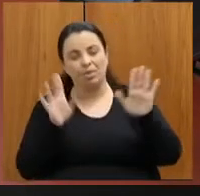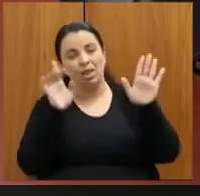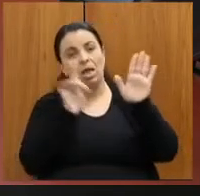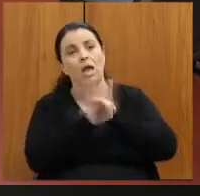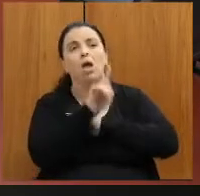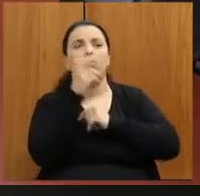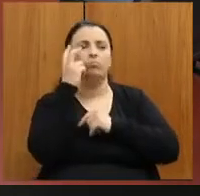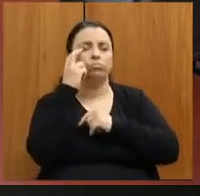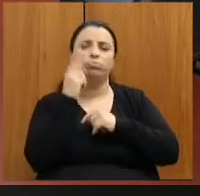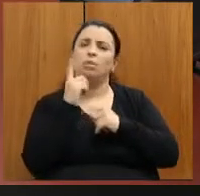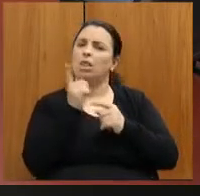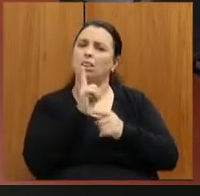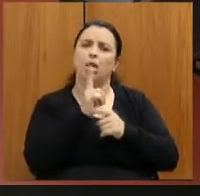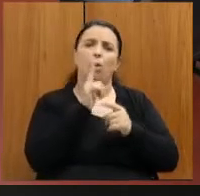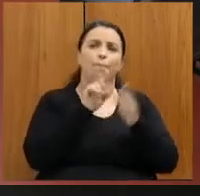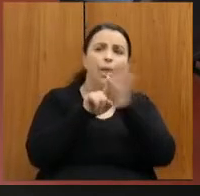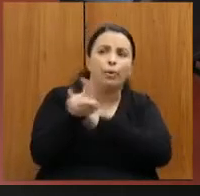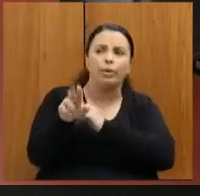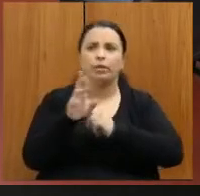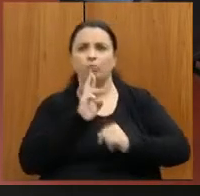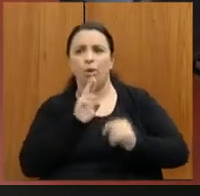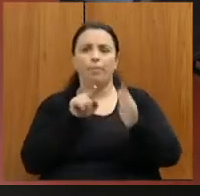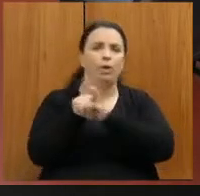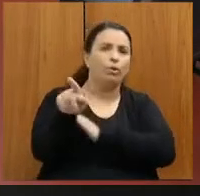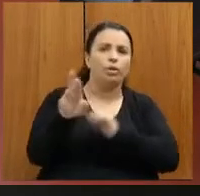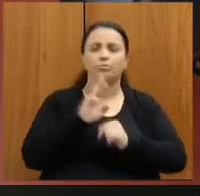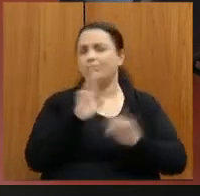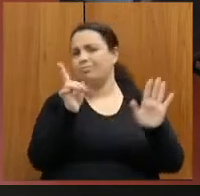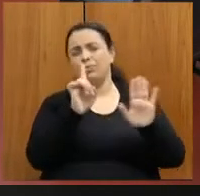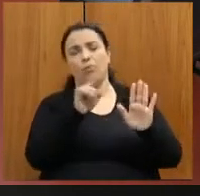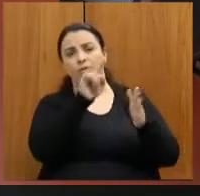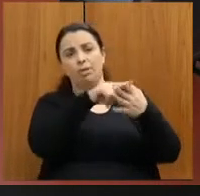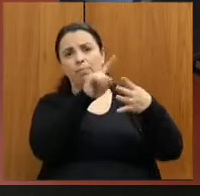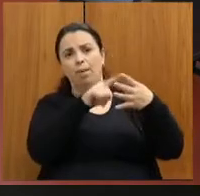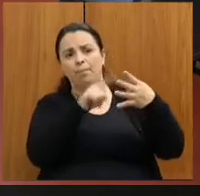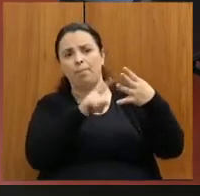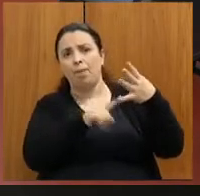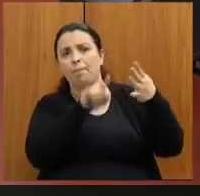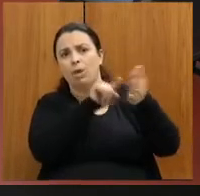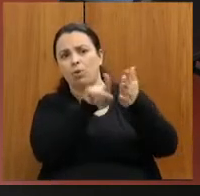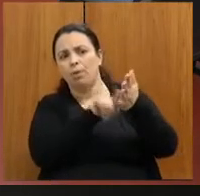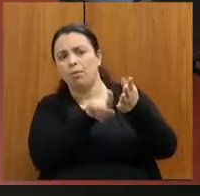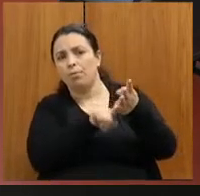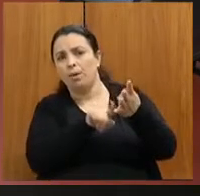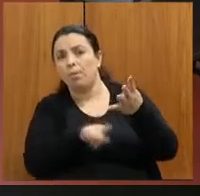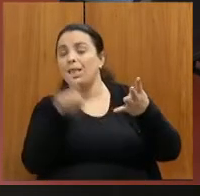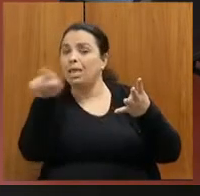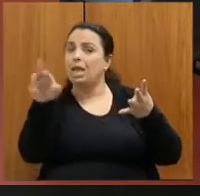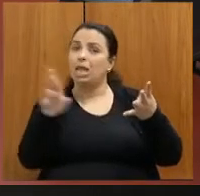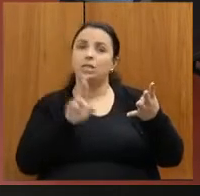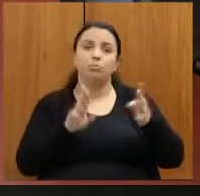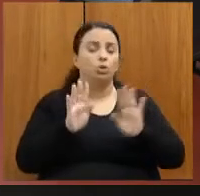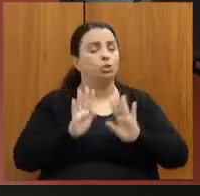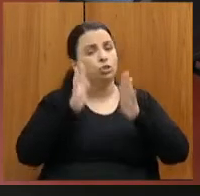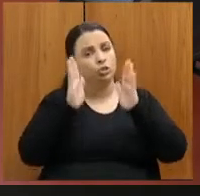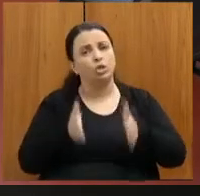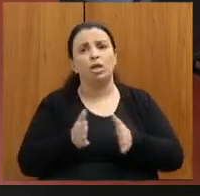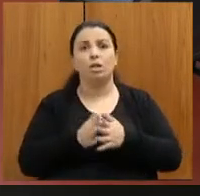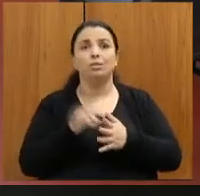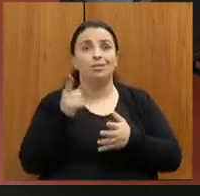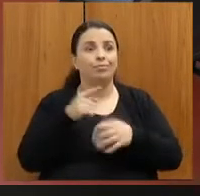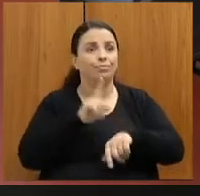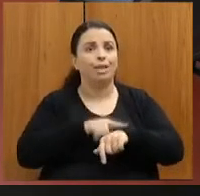que não tivesse bate-bola faz as perguntas todas ele responde que se não tempo vai ser muito